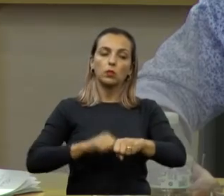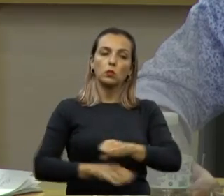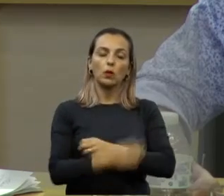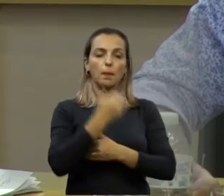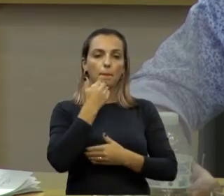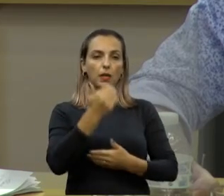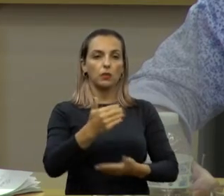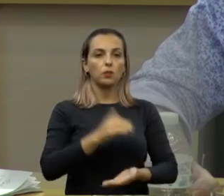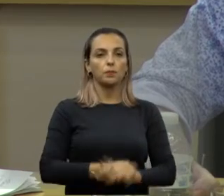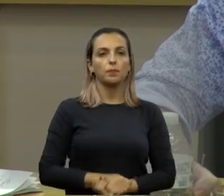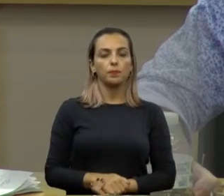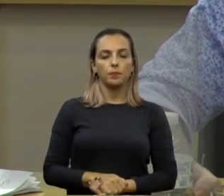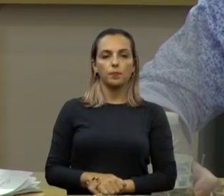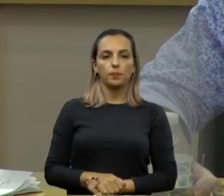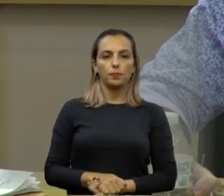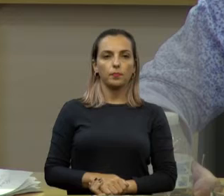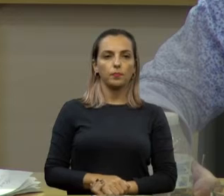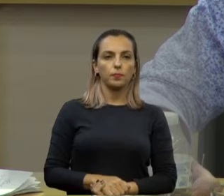tempo